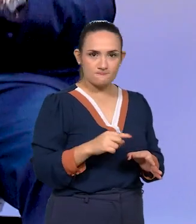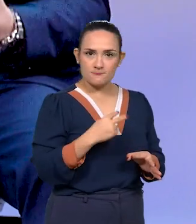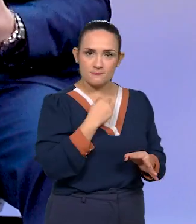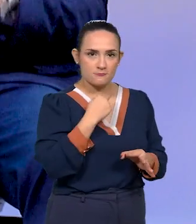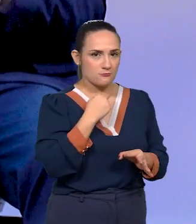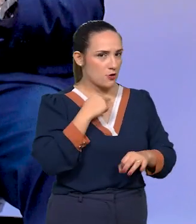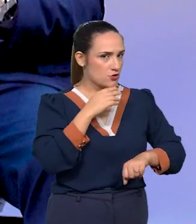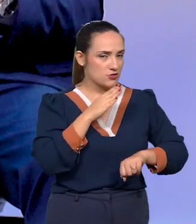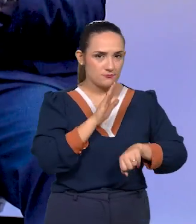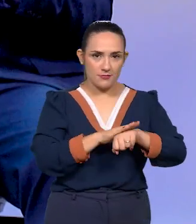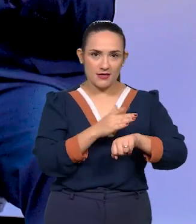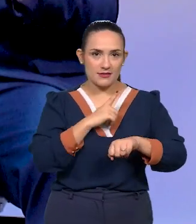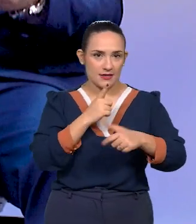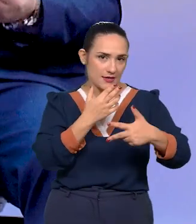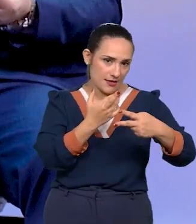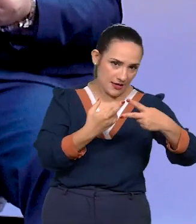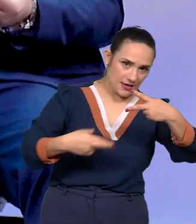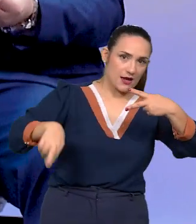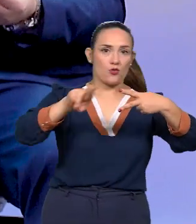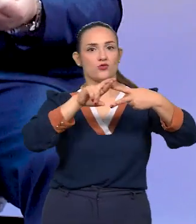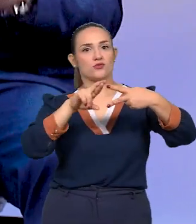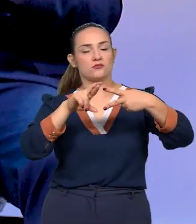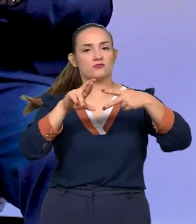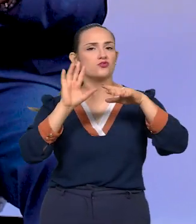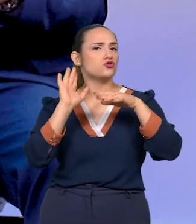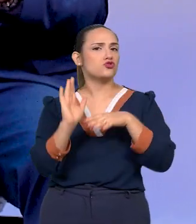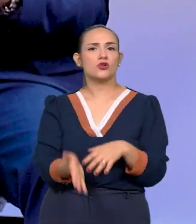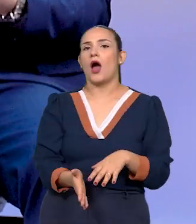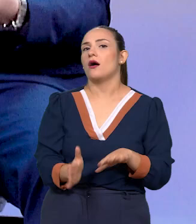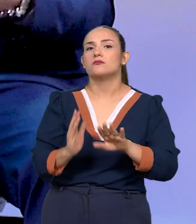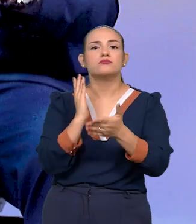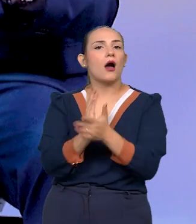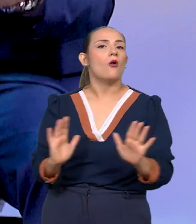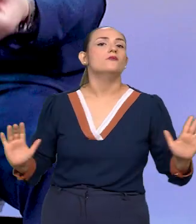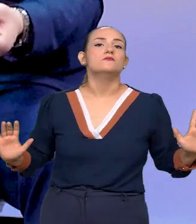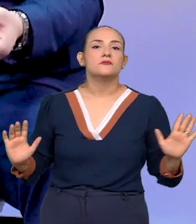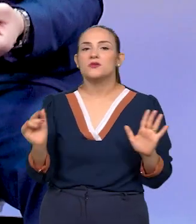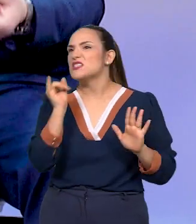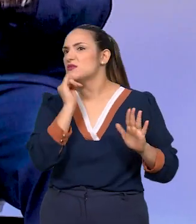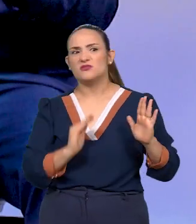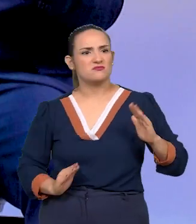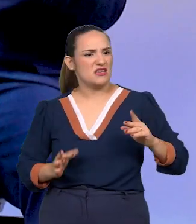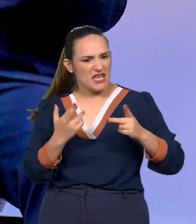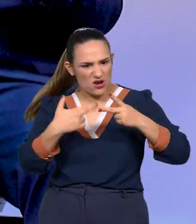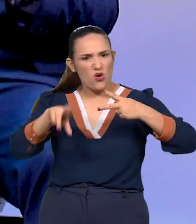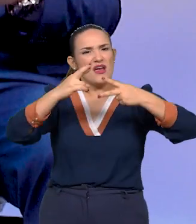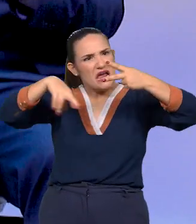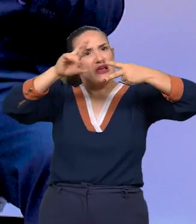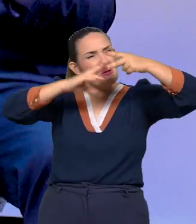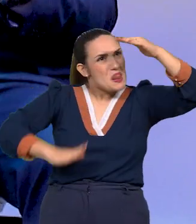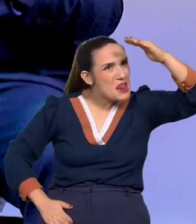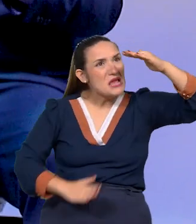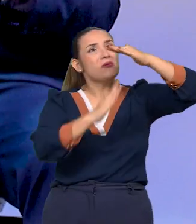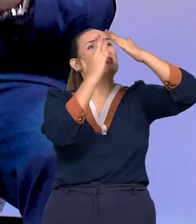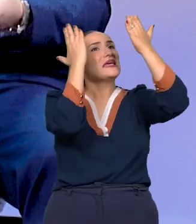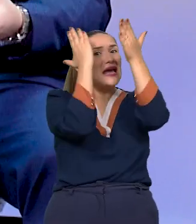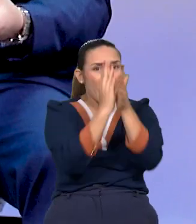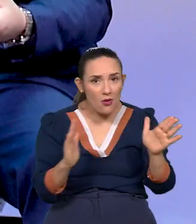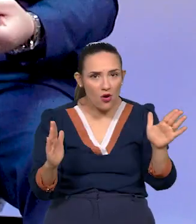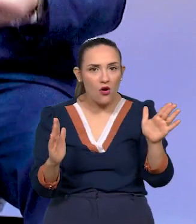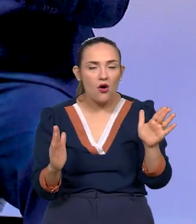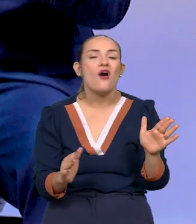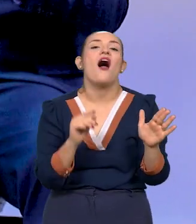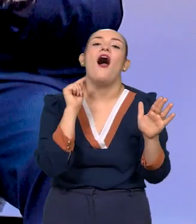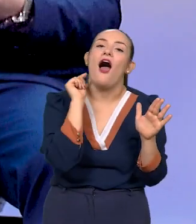mais recurso. Ou seja, aquela decisão de mérito que o jurisdicionado não precisa mais recorrer. Ele tem a certeza de que aquilo que foi